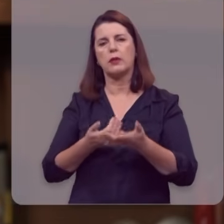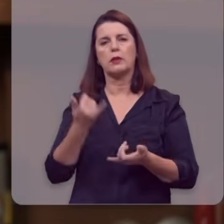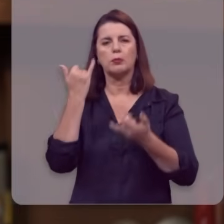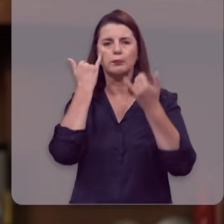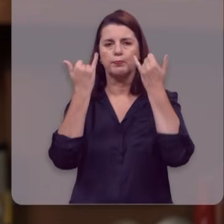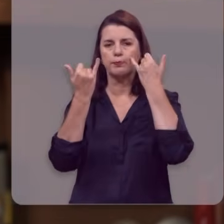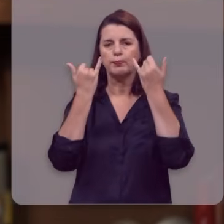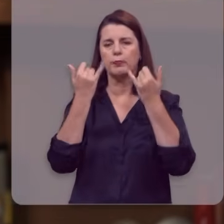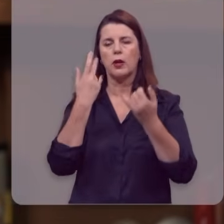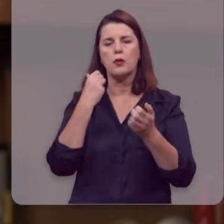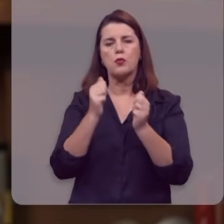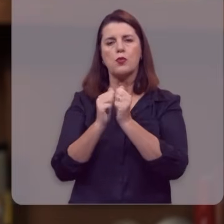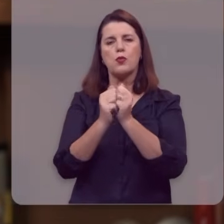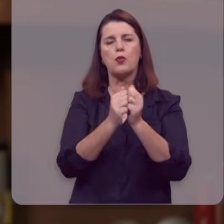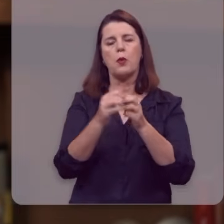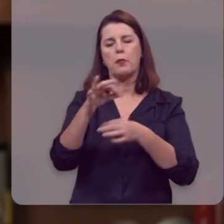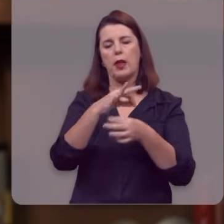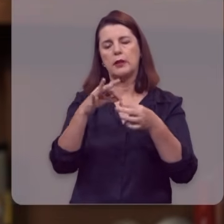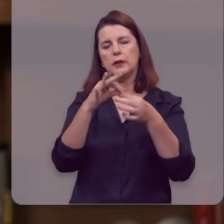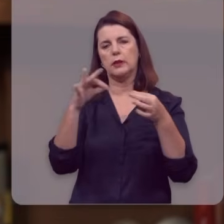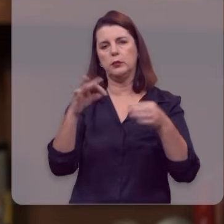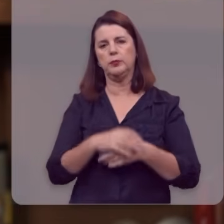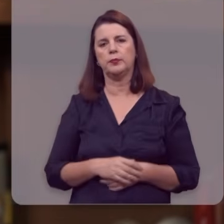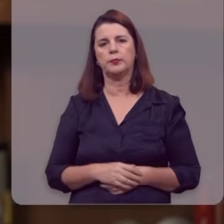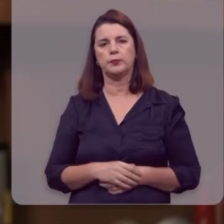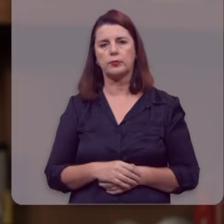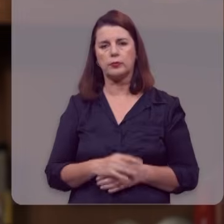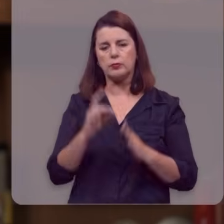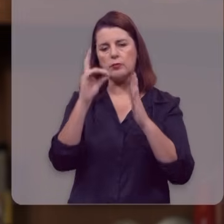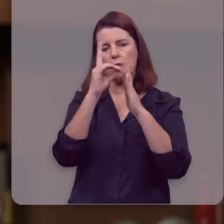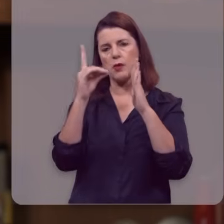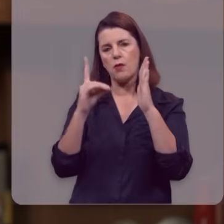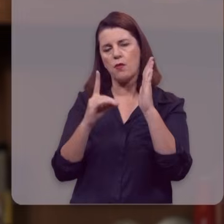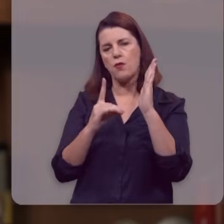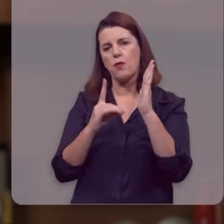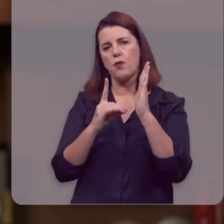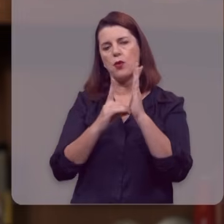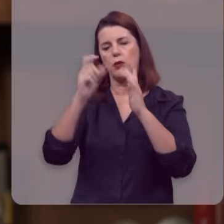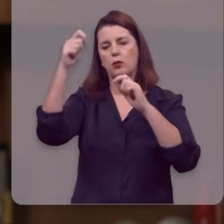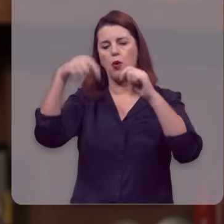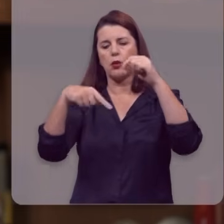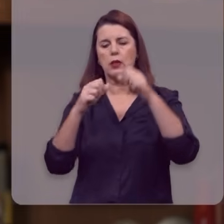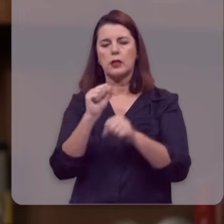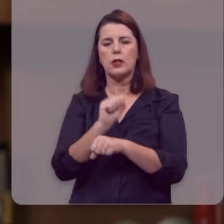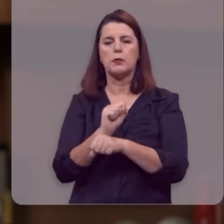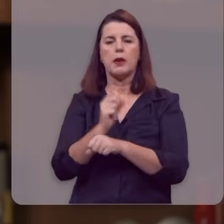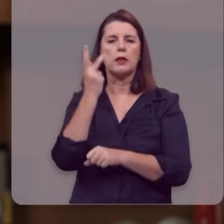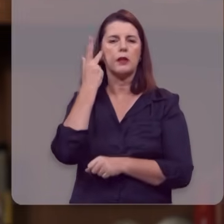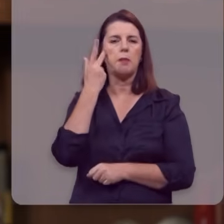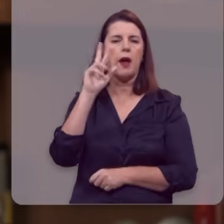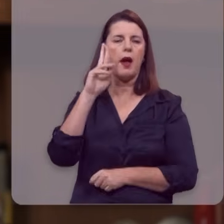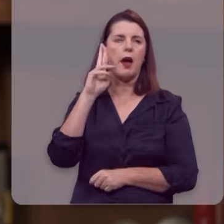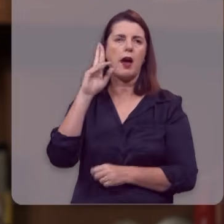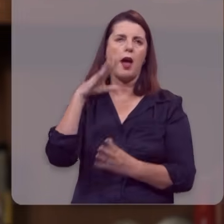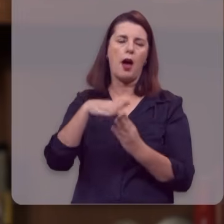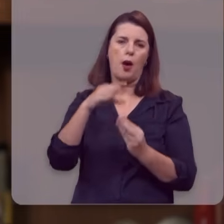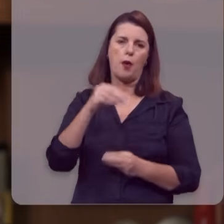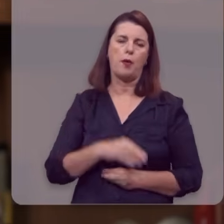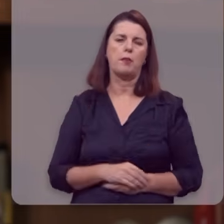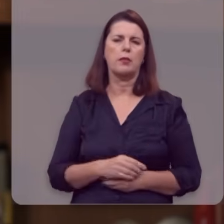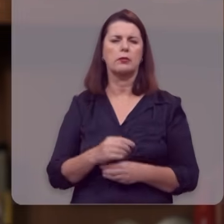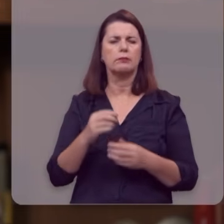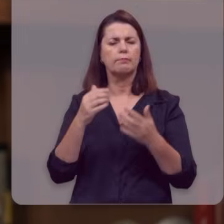informações acompanhadas de um presente. Esse devocionário, Gotas de Esperança para a Alma,